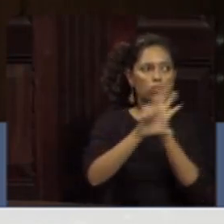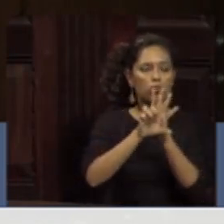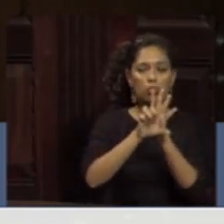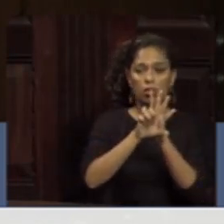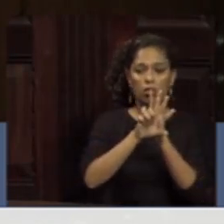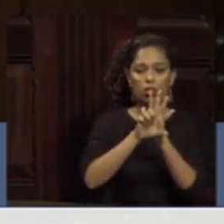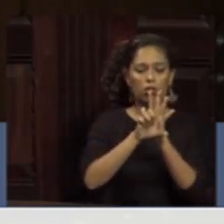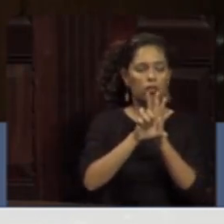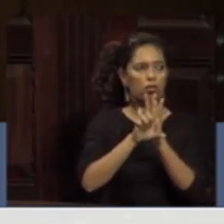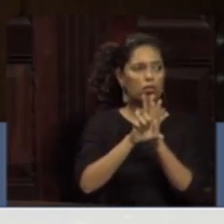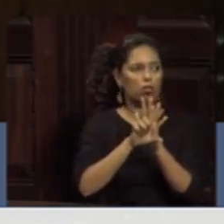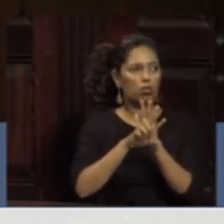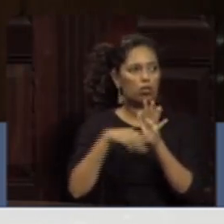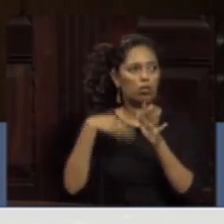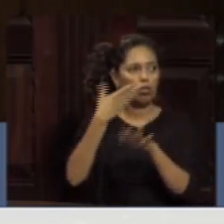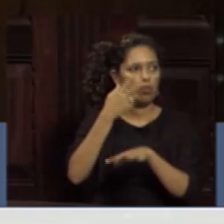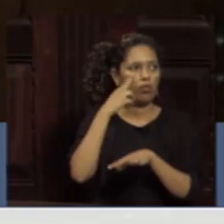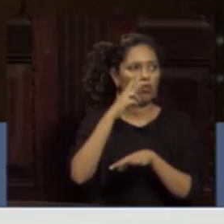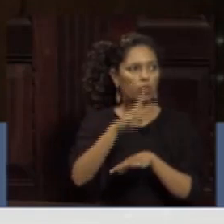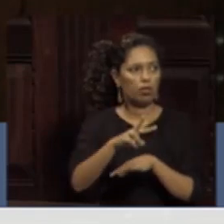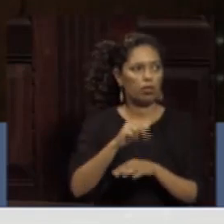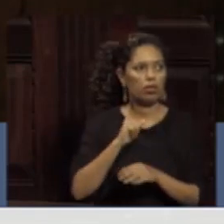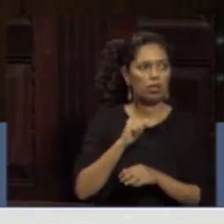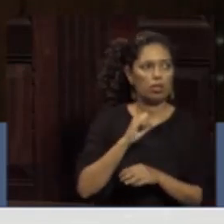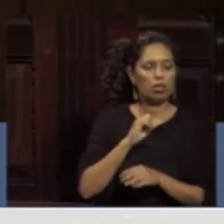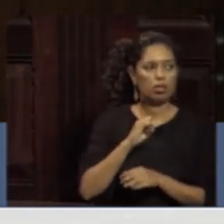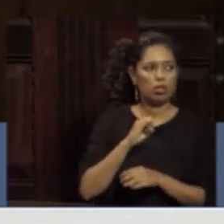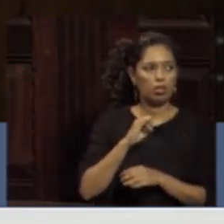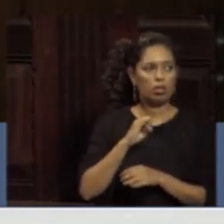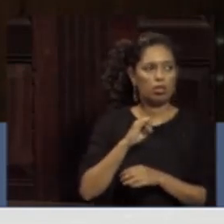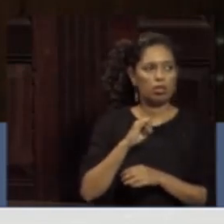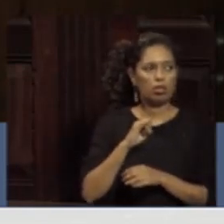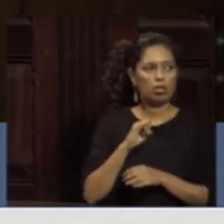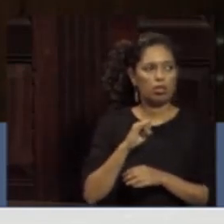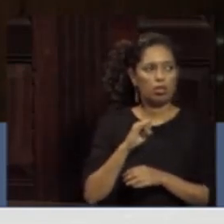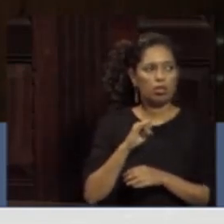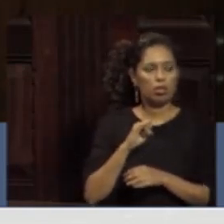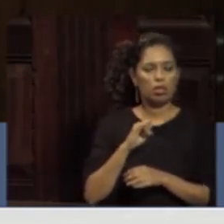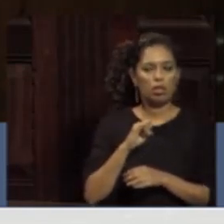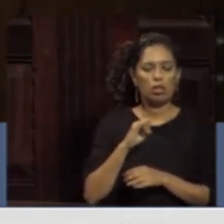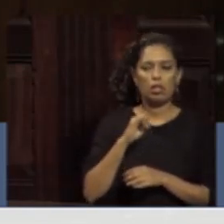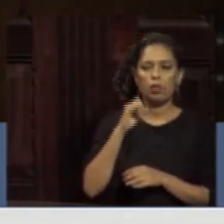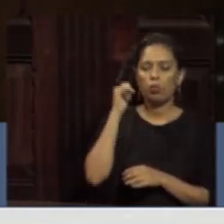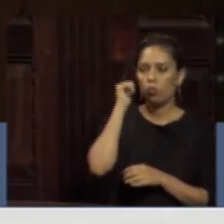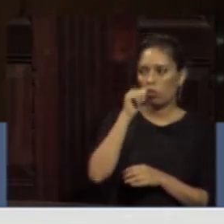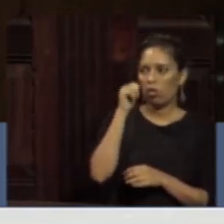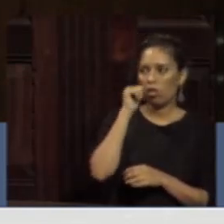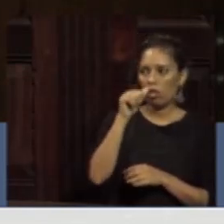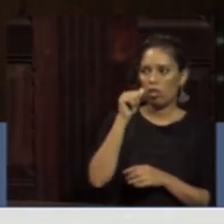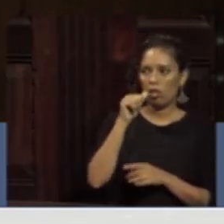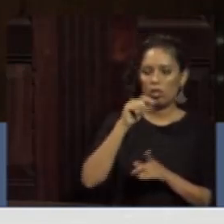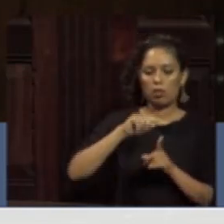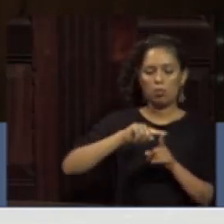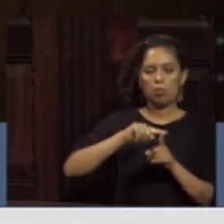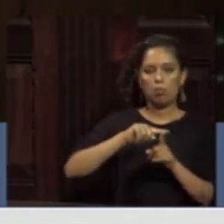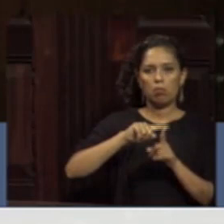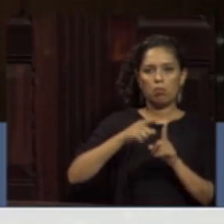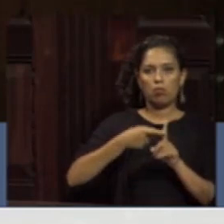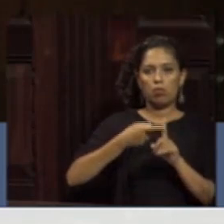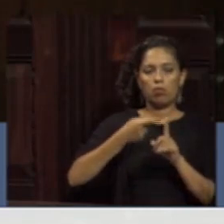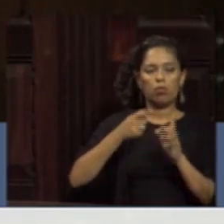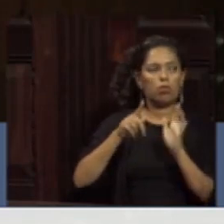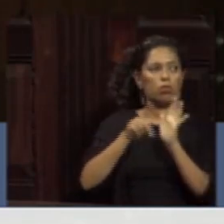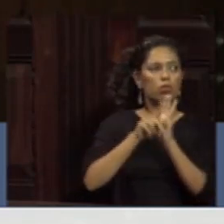o direito, procurar fazer o procedimento em espaços clandestinos. O PL